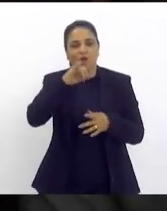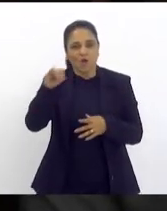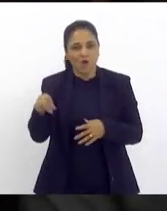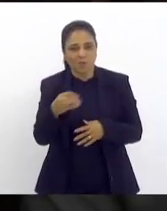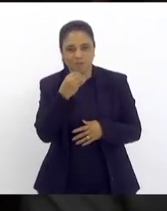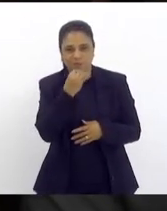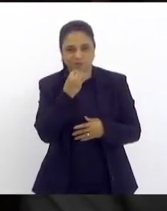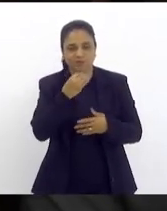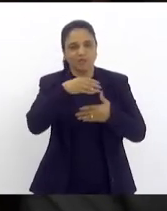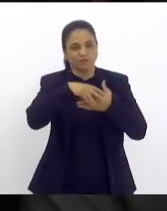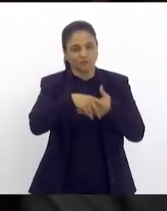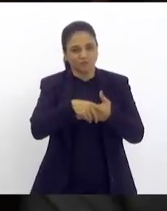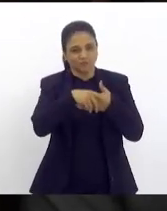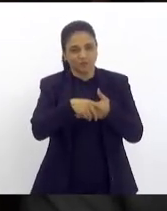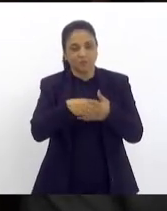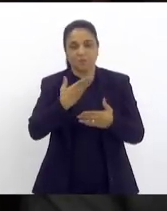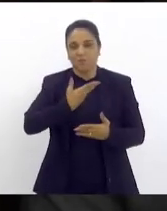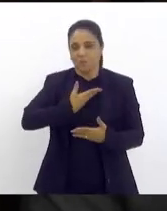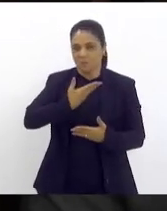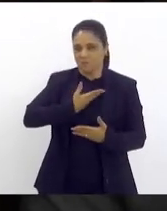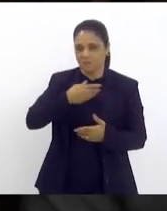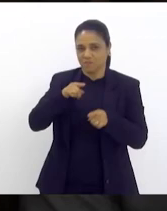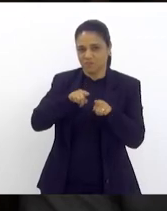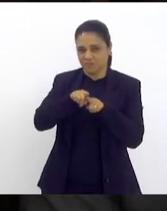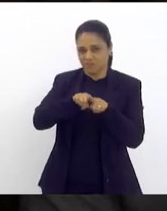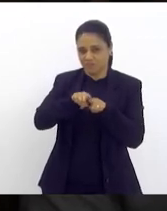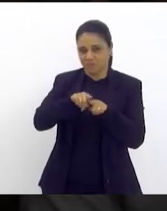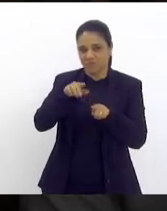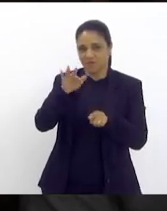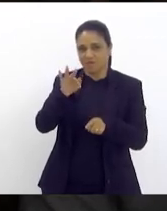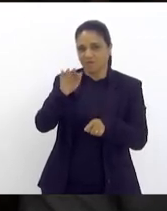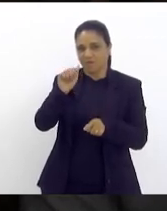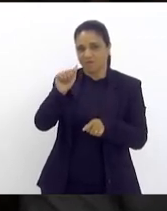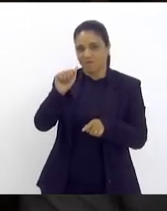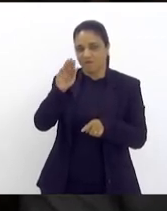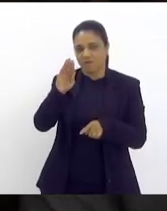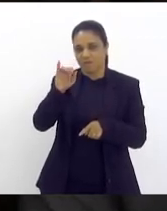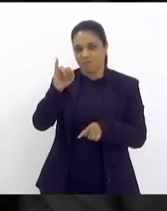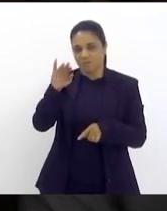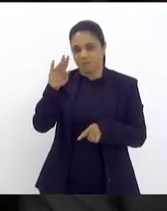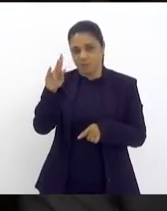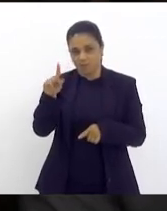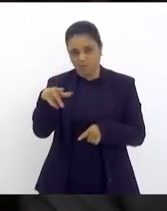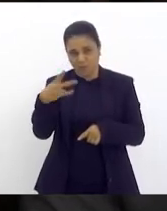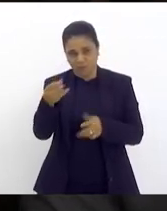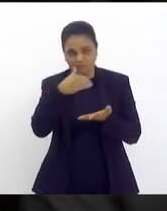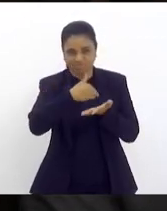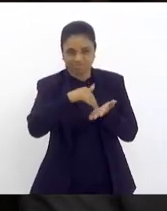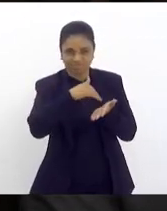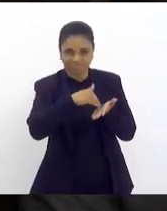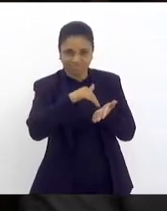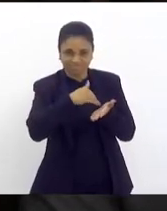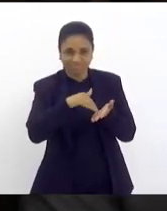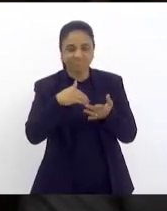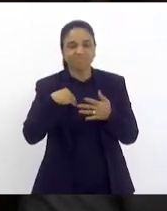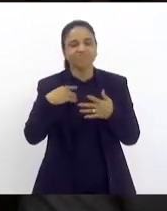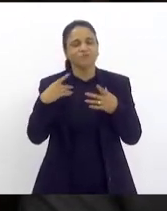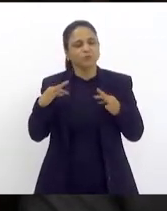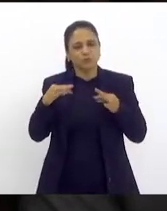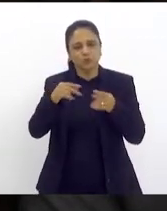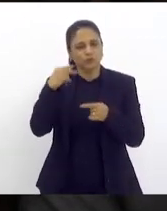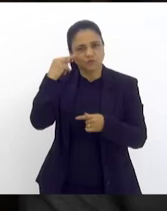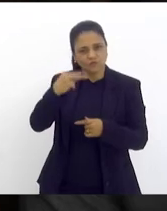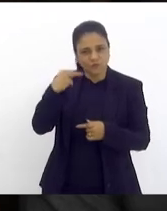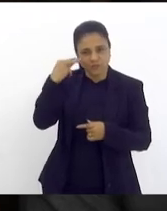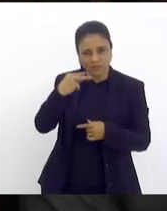irmão Fabinho, vereador e secretário. Eu cumprimento a todos os vereadores de Itaguaí. Foi Fabinho